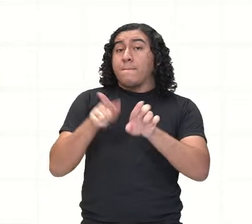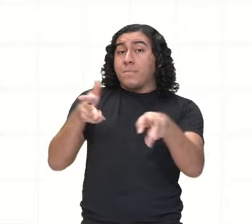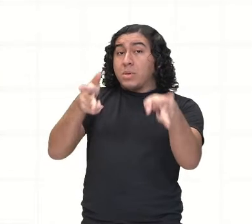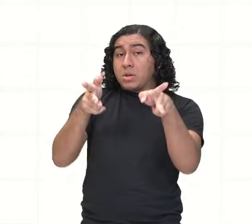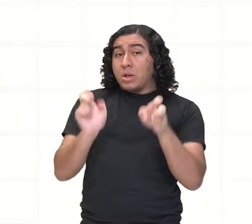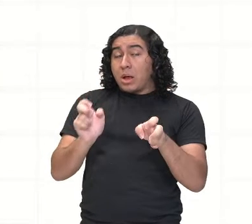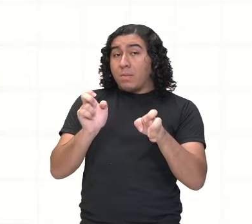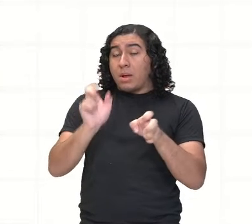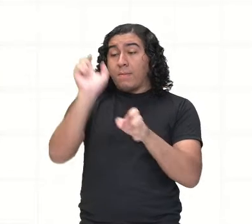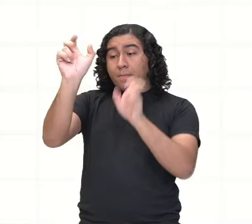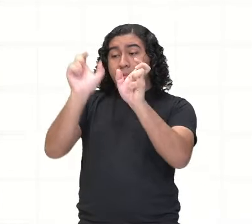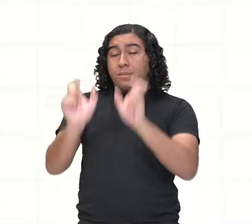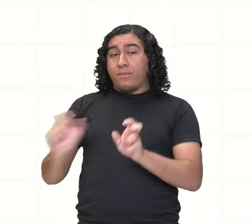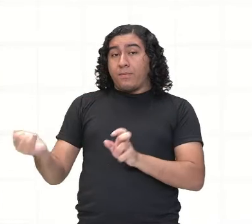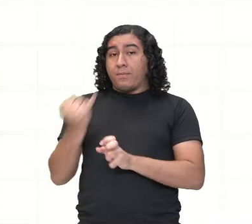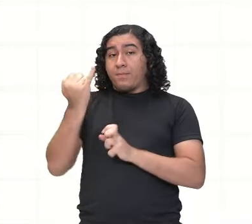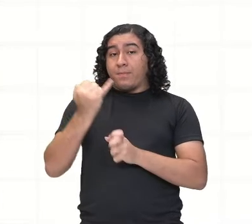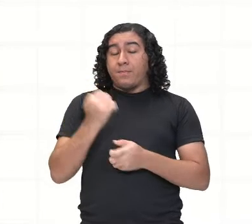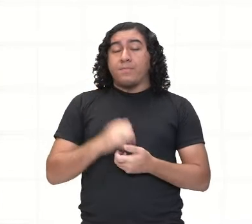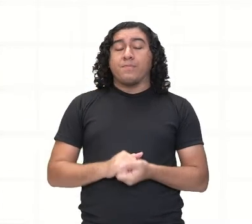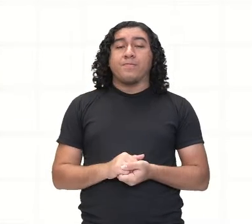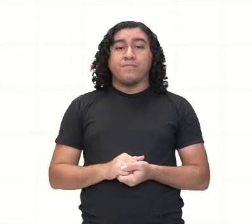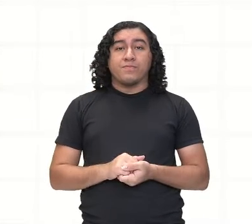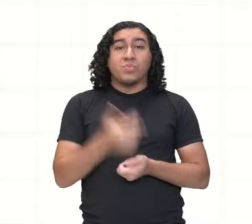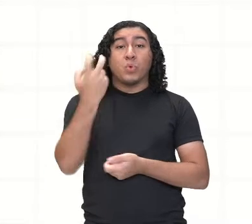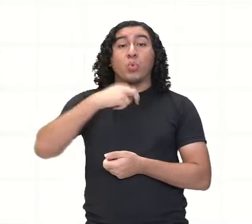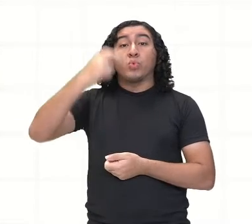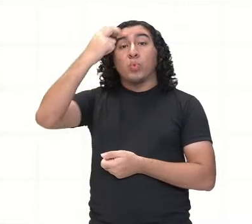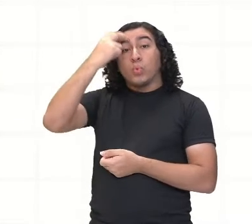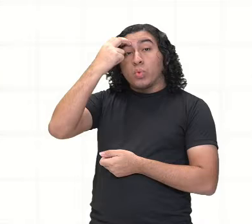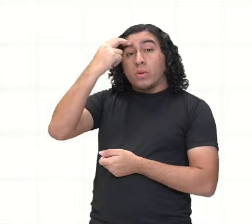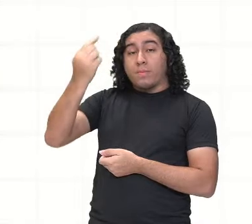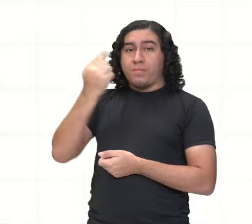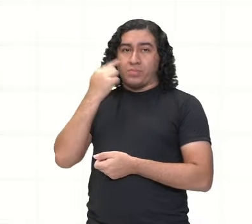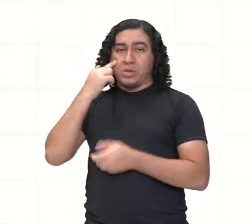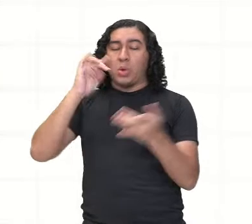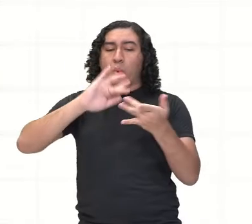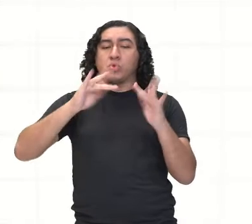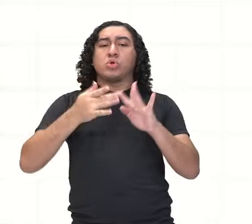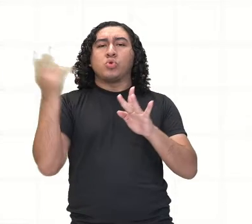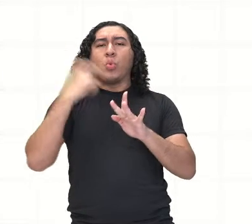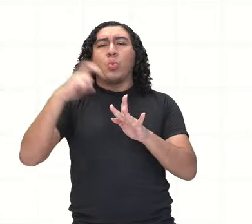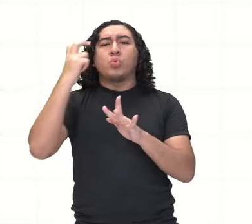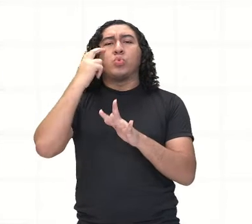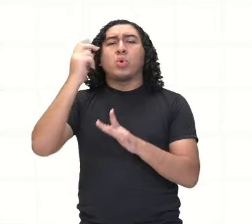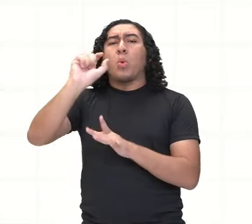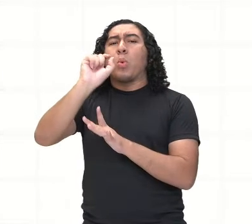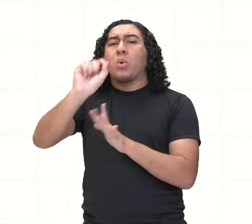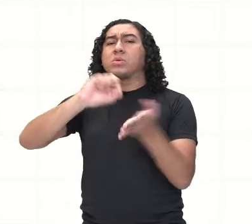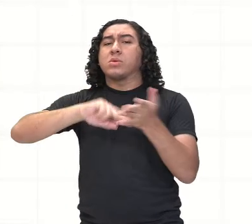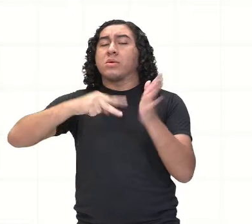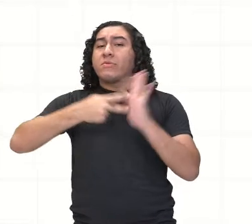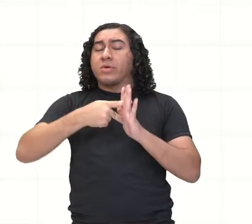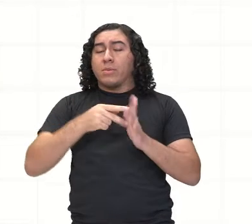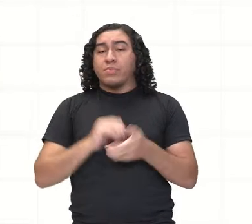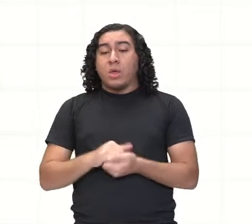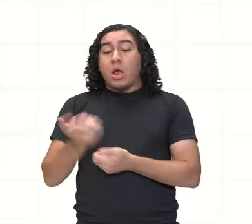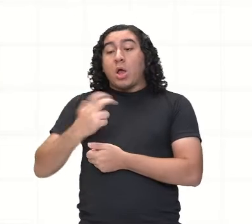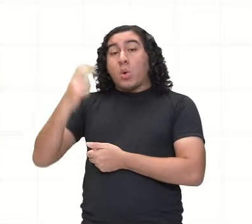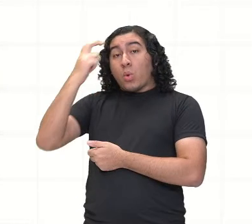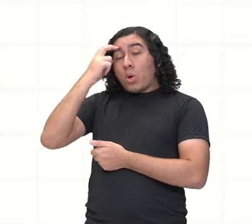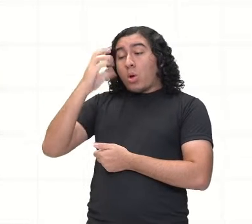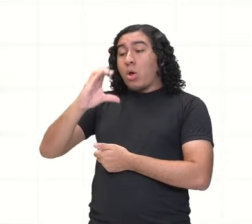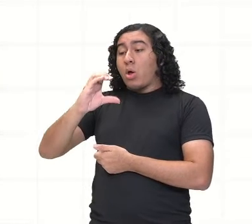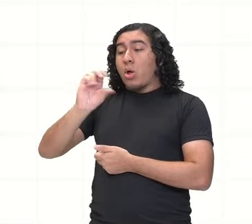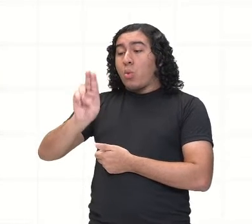compreender. Aqui vamos falar um pouquinho sobre o termo de cultura. O que seria cultura aqui? Então, a cultura a gente